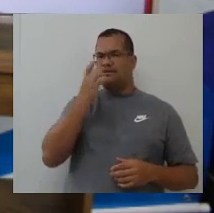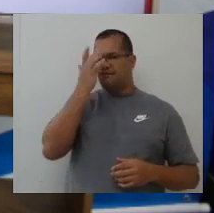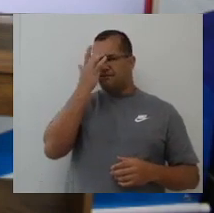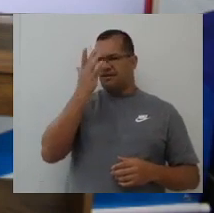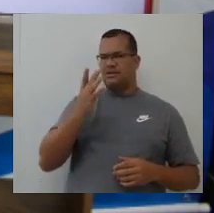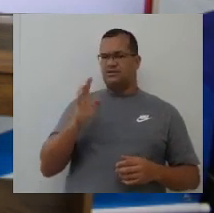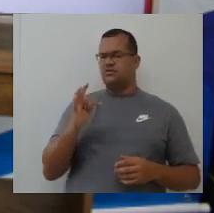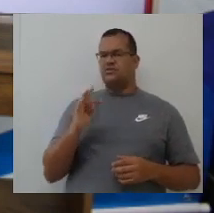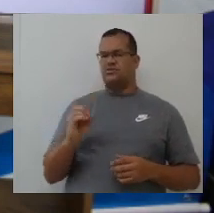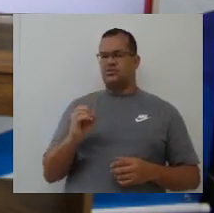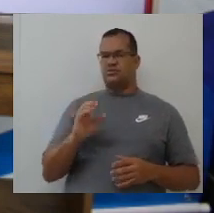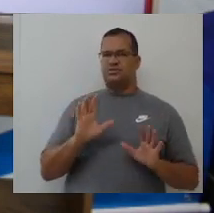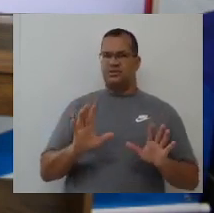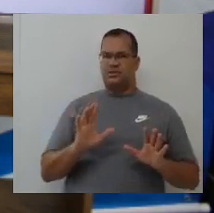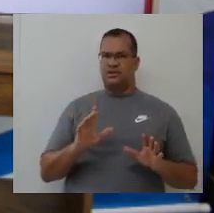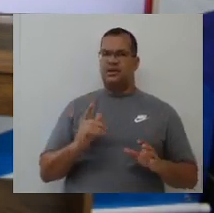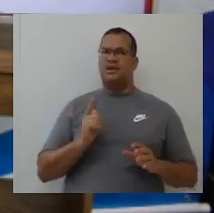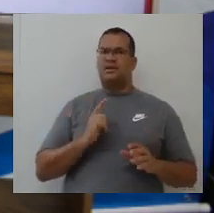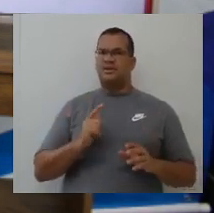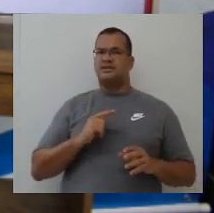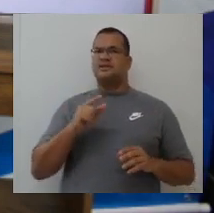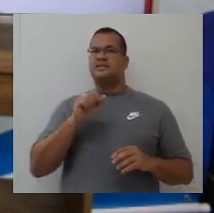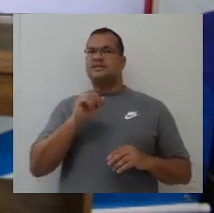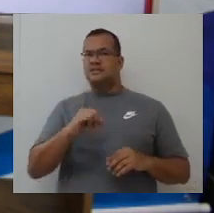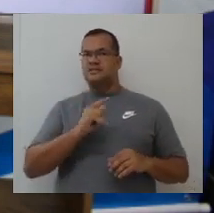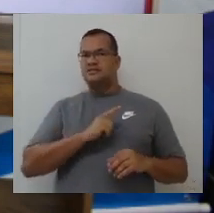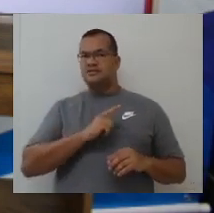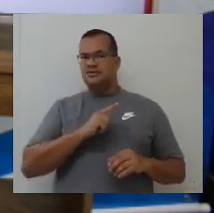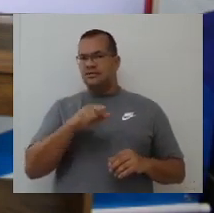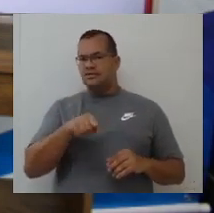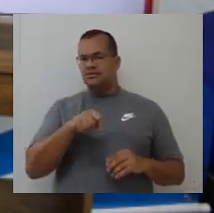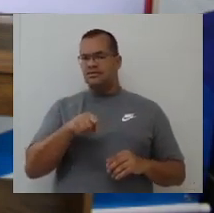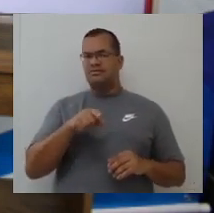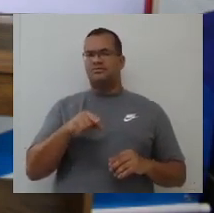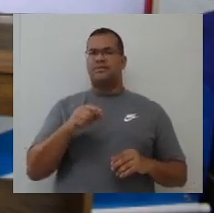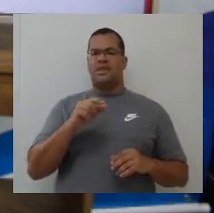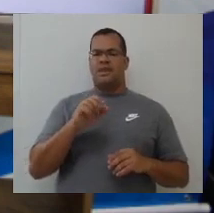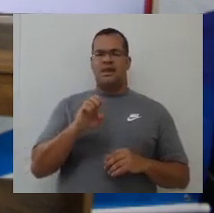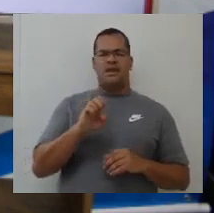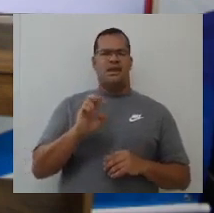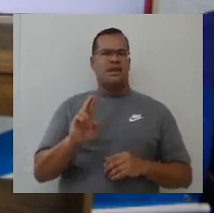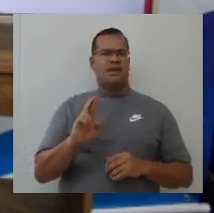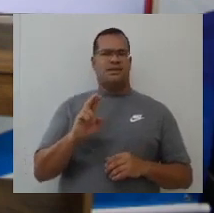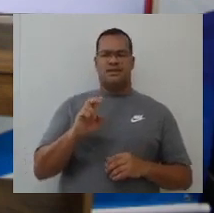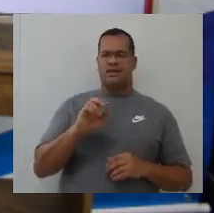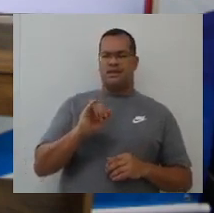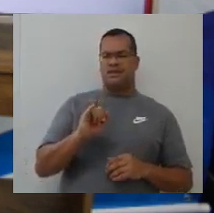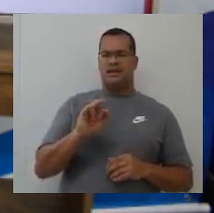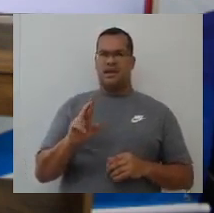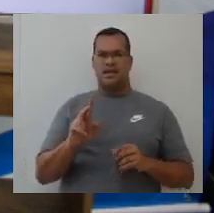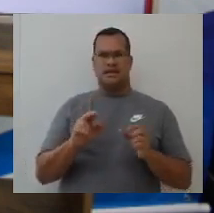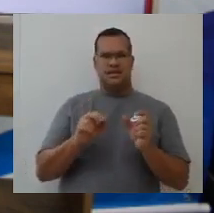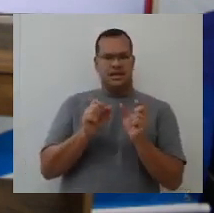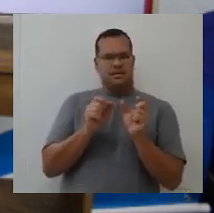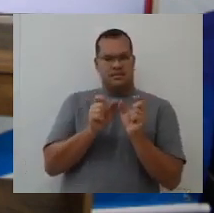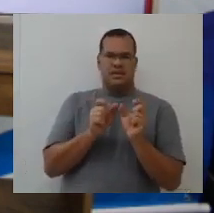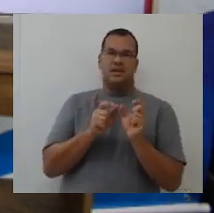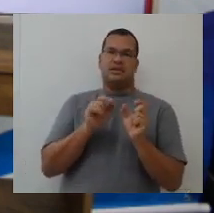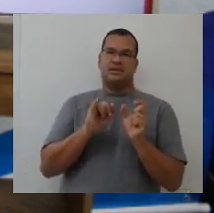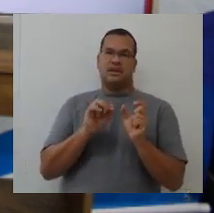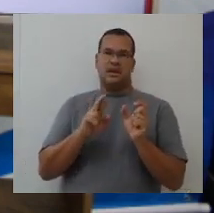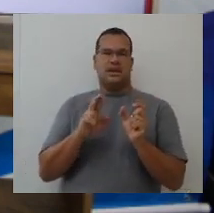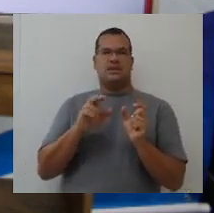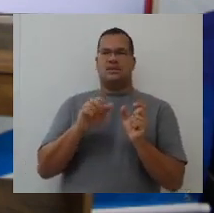infinitivo, correto? Na língua portuguesa, se você for observar, eu tenho variações. ER, IR, AR. Em inglês é só colocar o to antes do verbo e